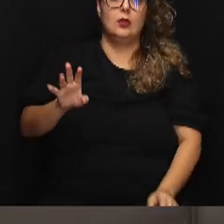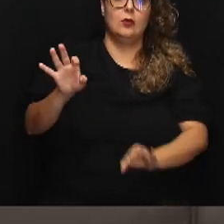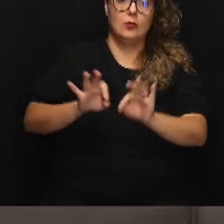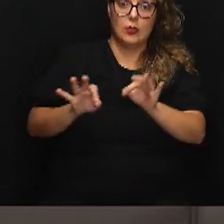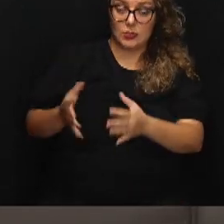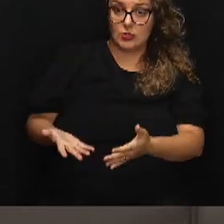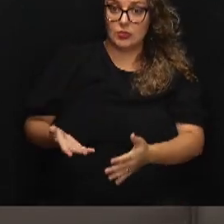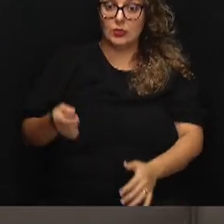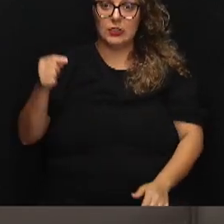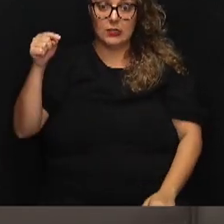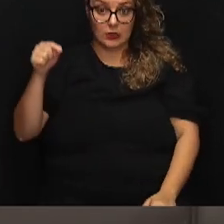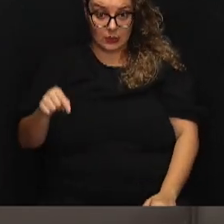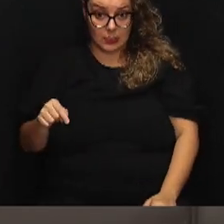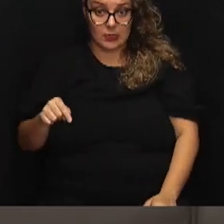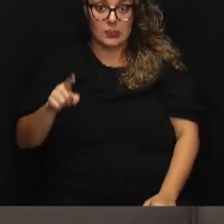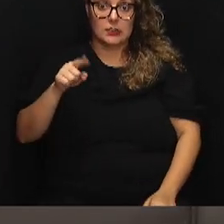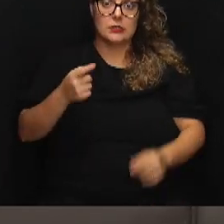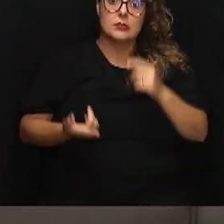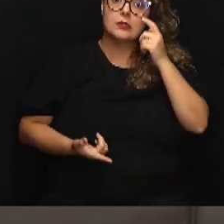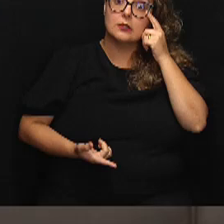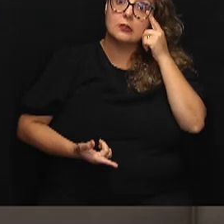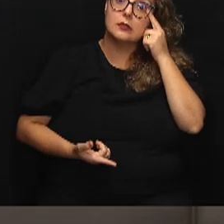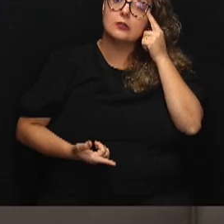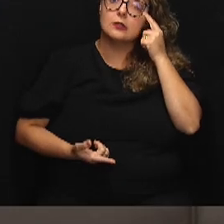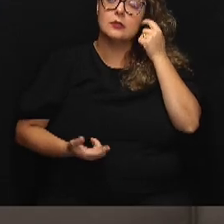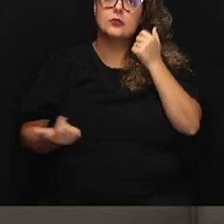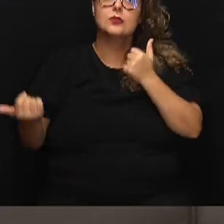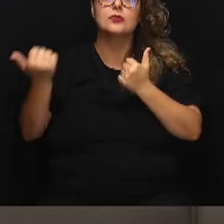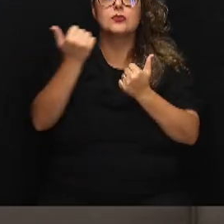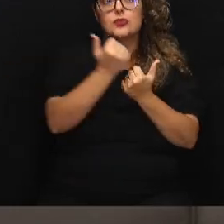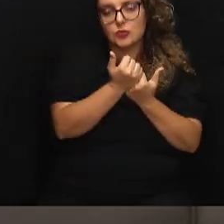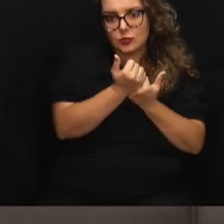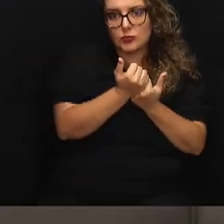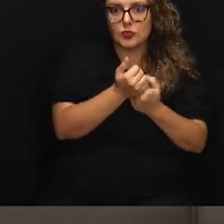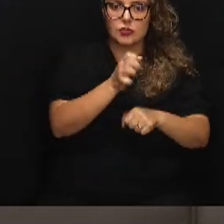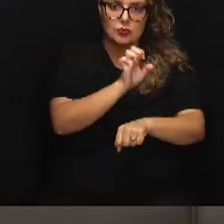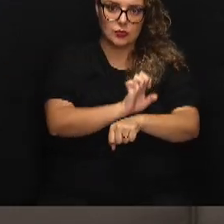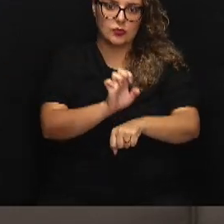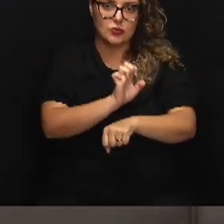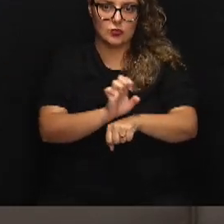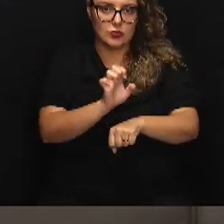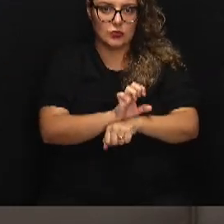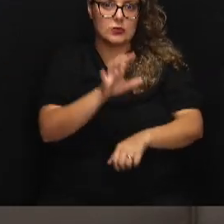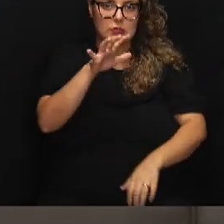Então, essa parte acaba suprindo aquele viés do